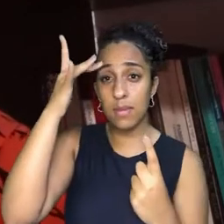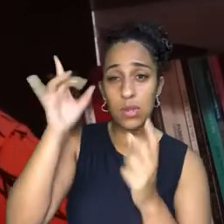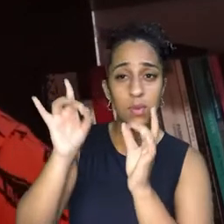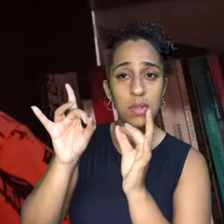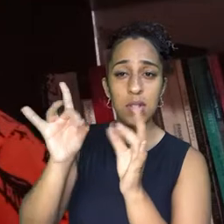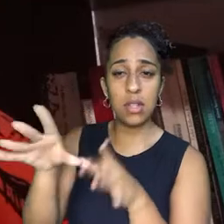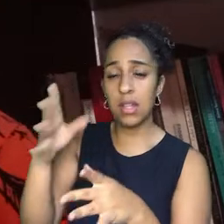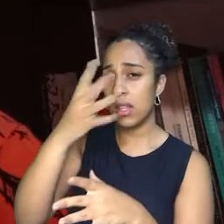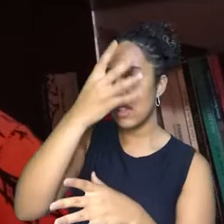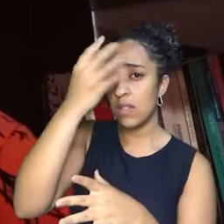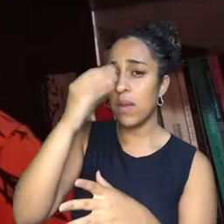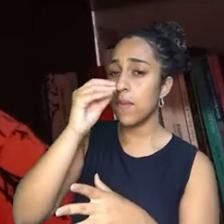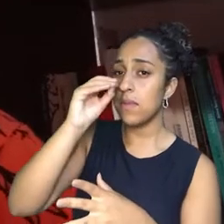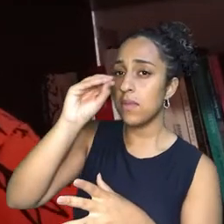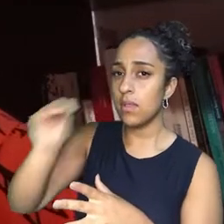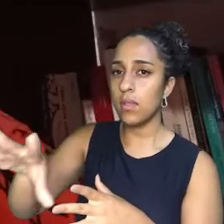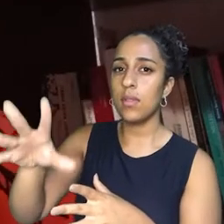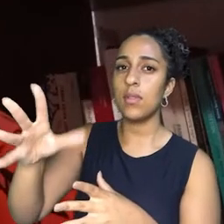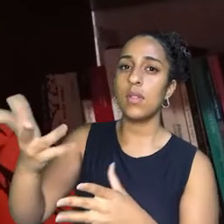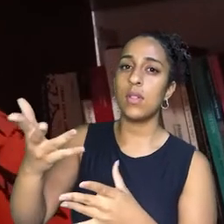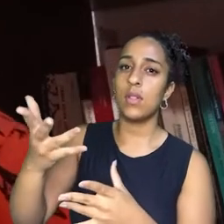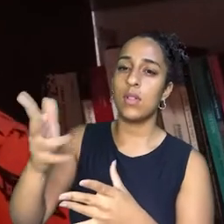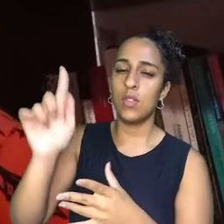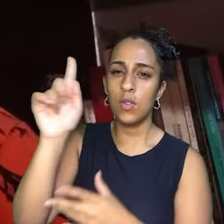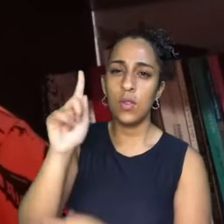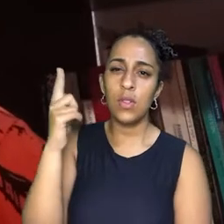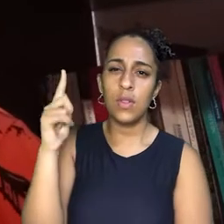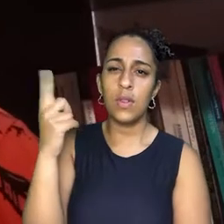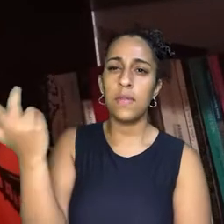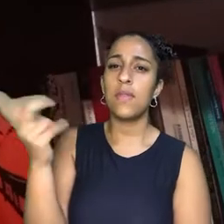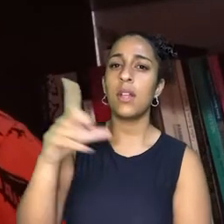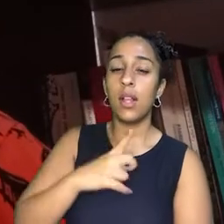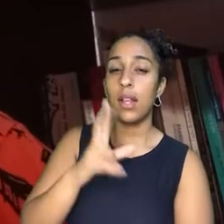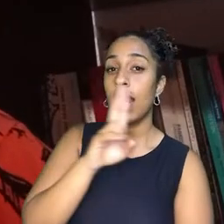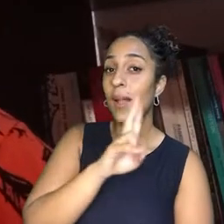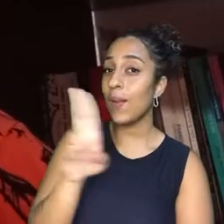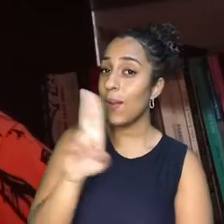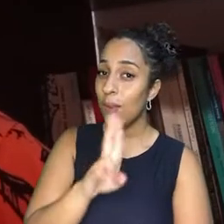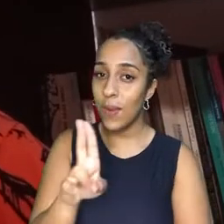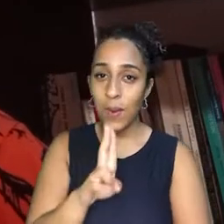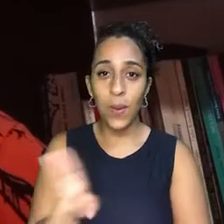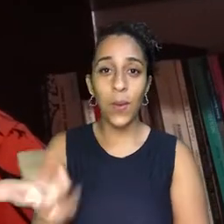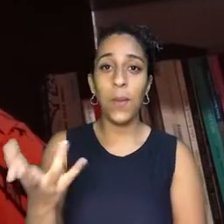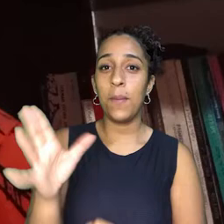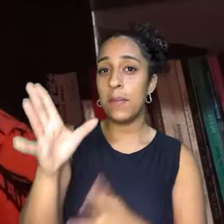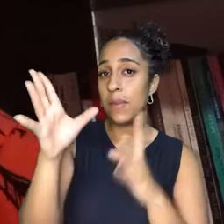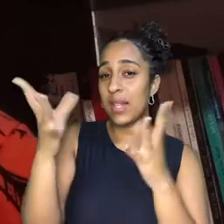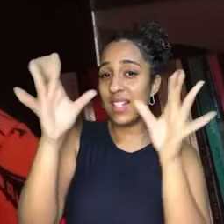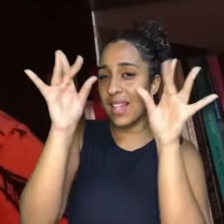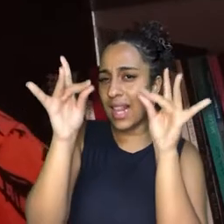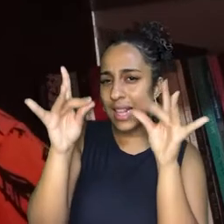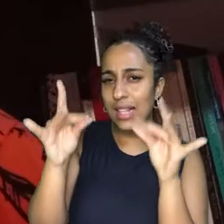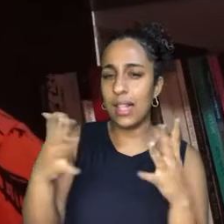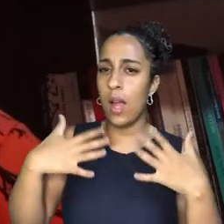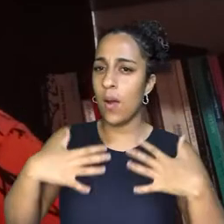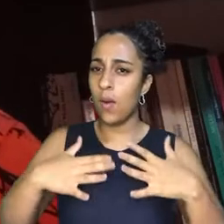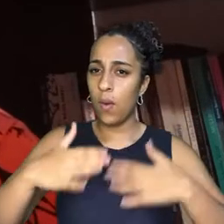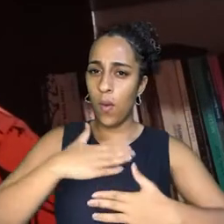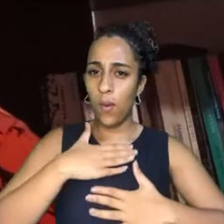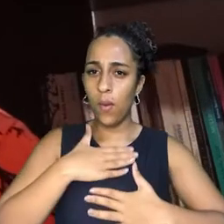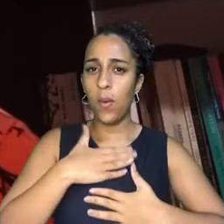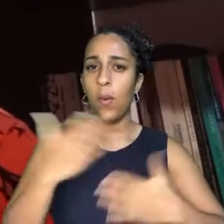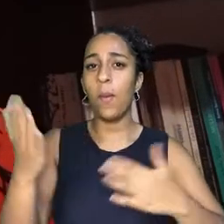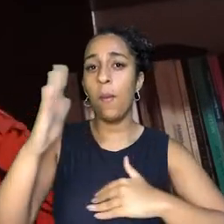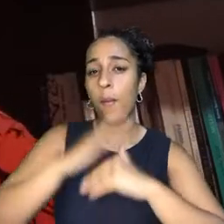pela historiografia hegemônica identificando seus nomes descrições físicas profissões